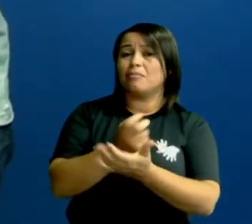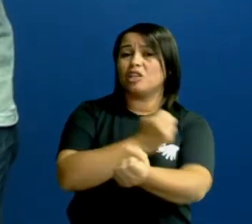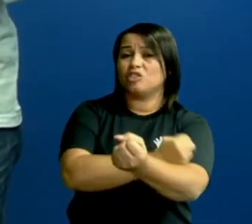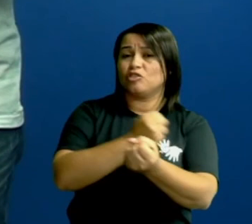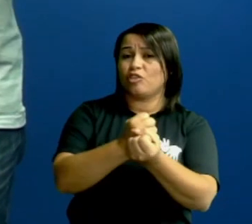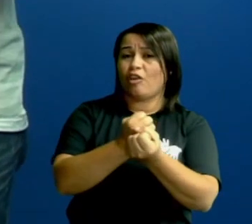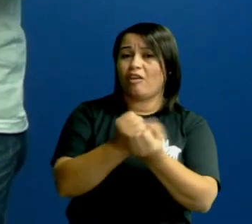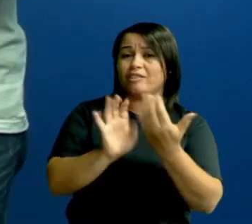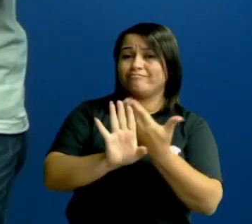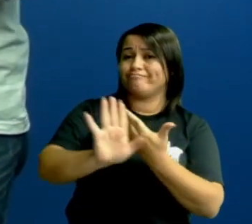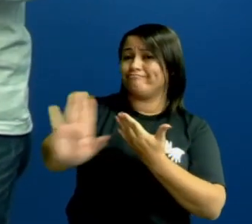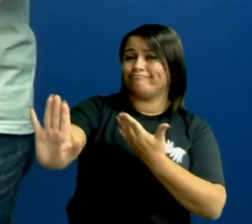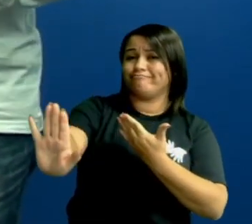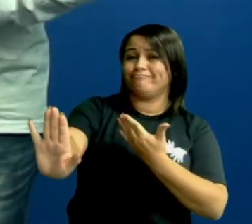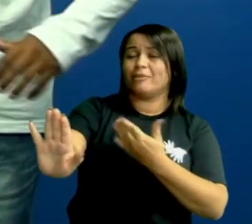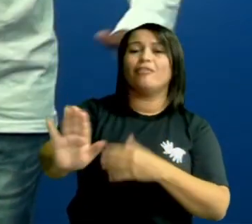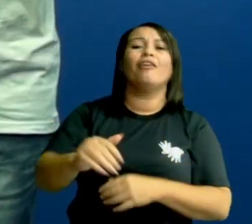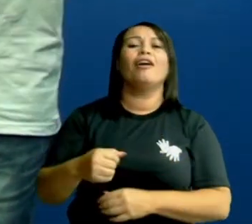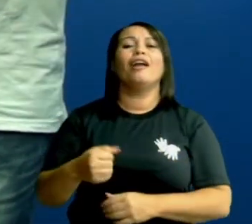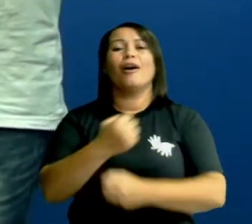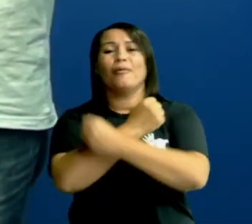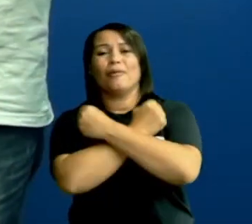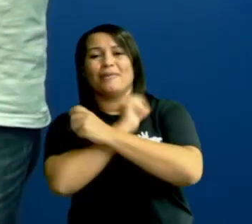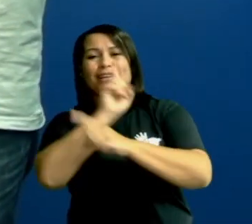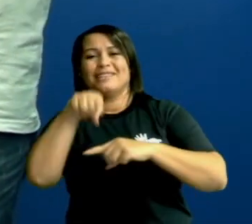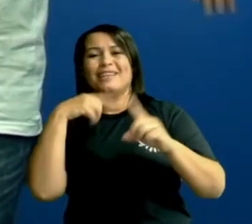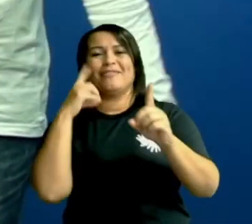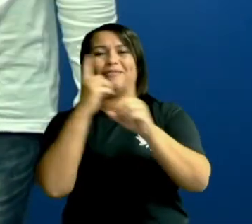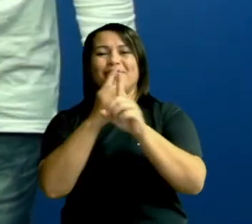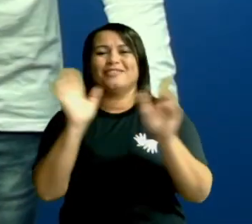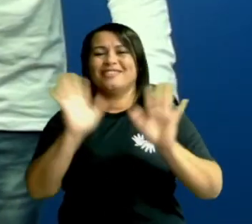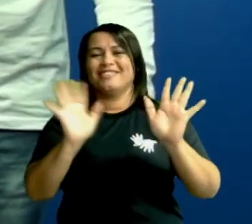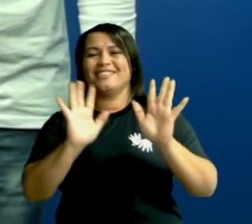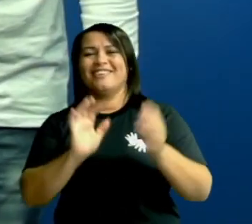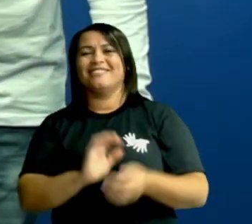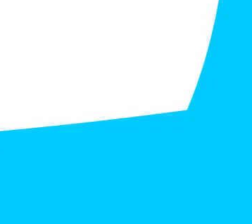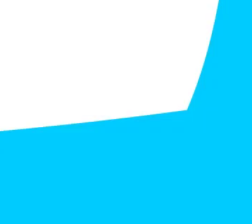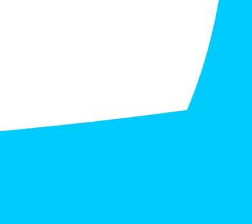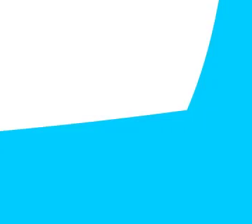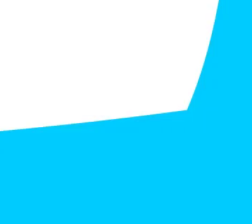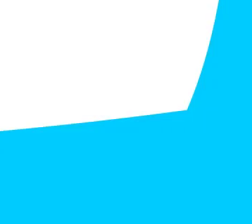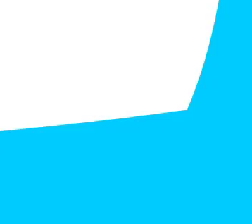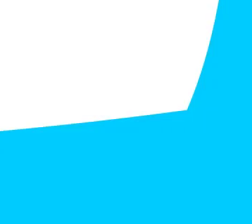drogas, tô fora. Um abraço, até a próxima. Tchau, tchau.